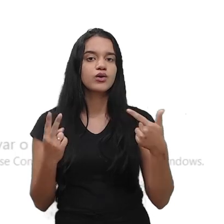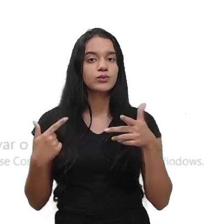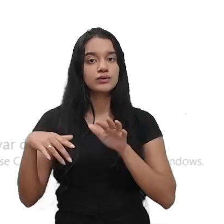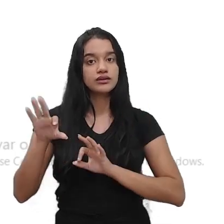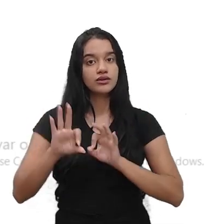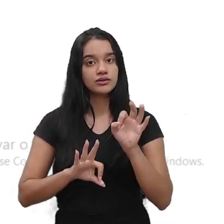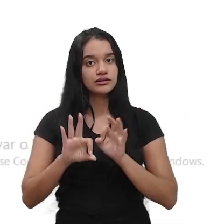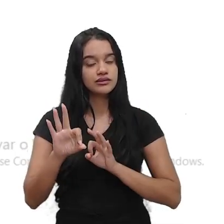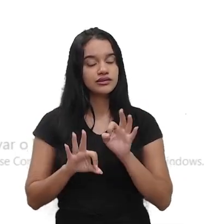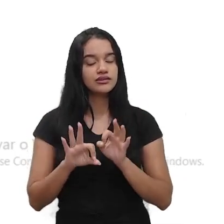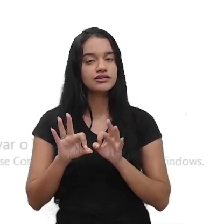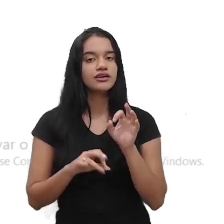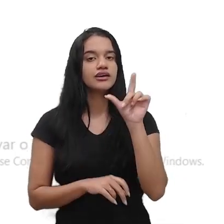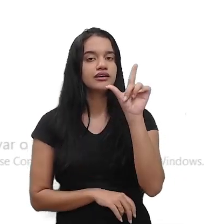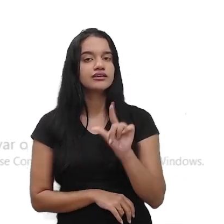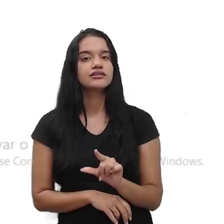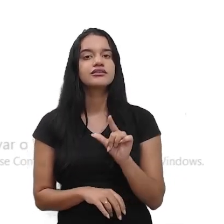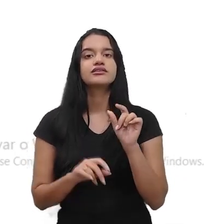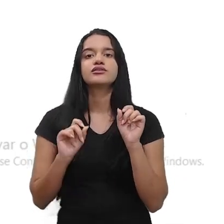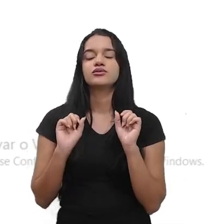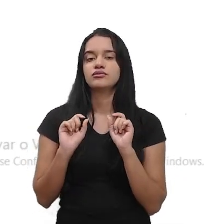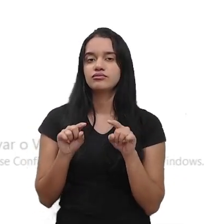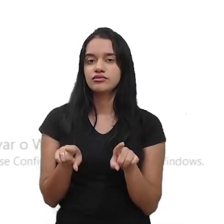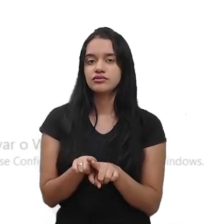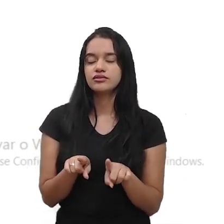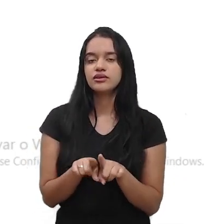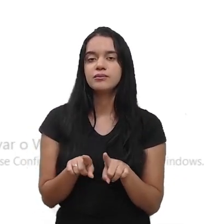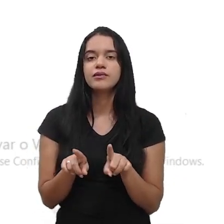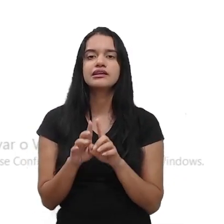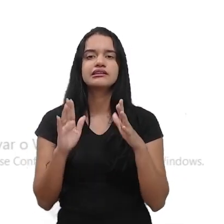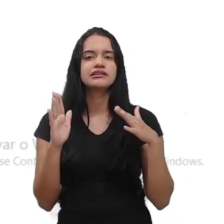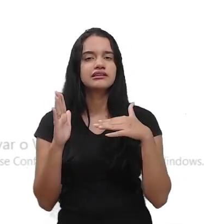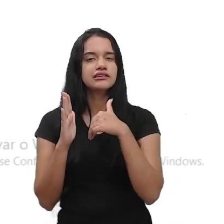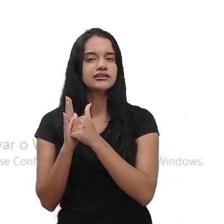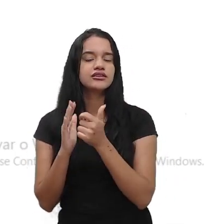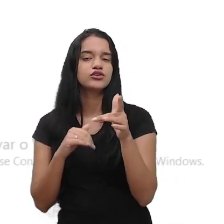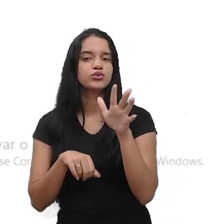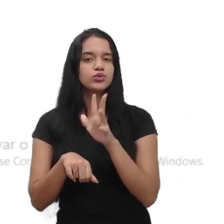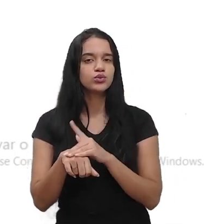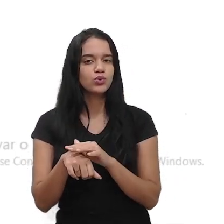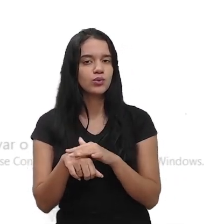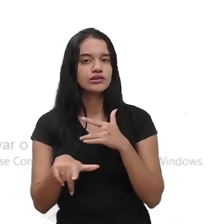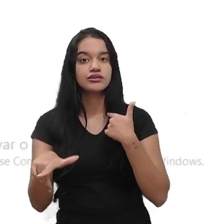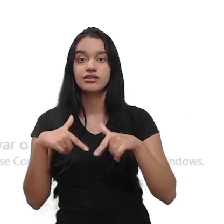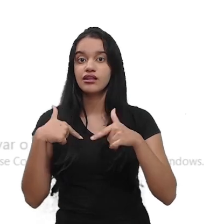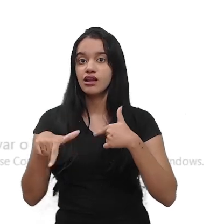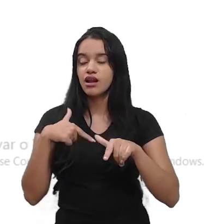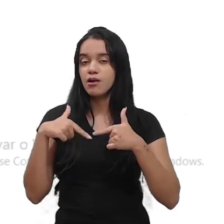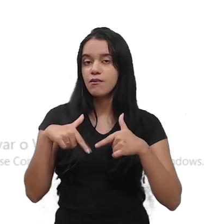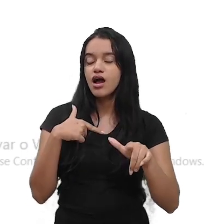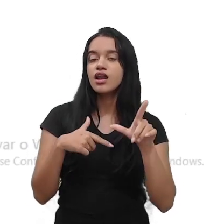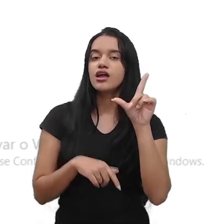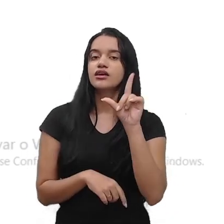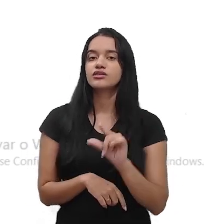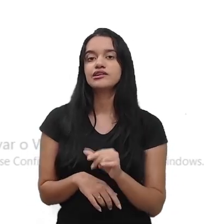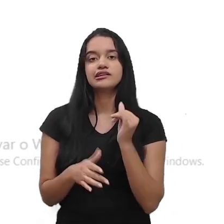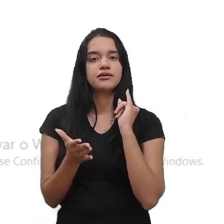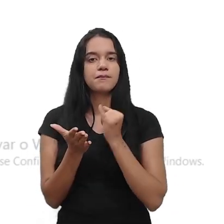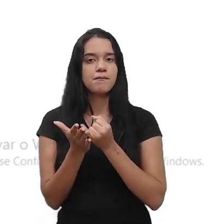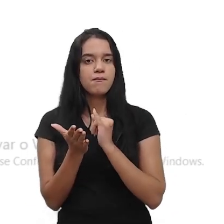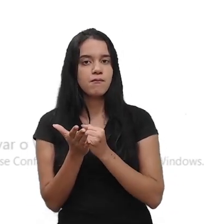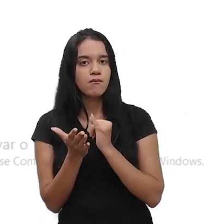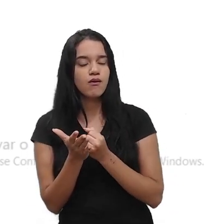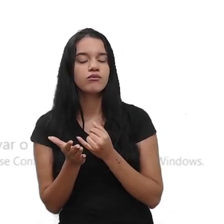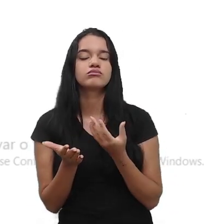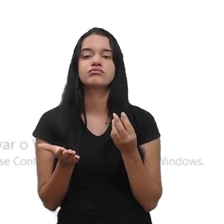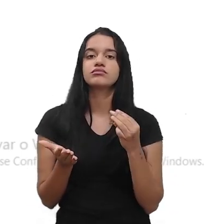organização, reduzindo afastamentos decorrentes de acidentes e doenças do trabalho, reduzindo os impostos e multas,